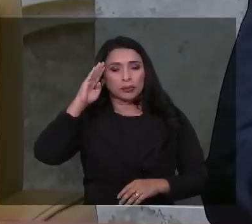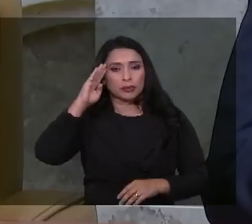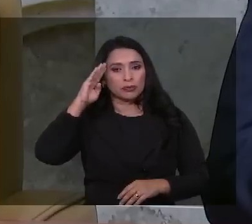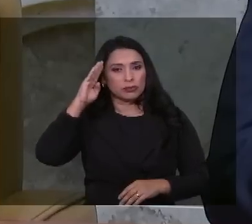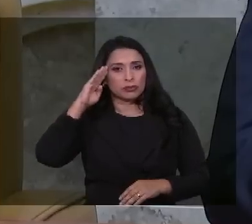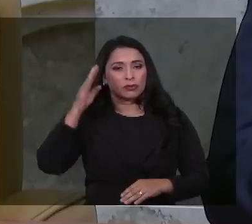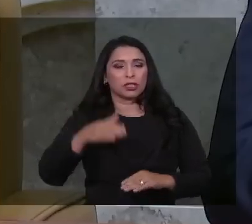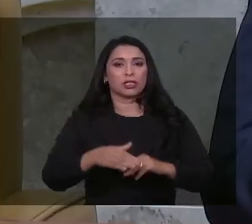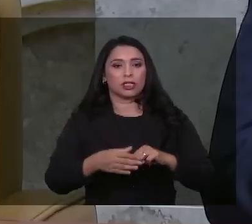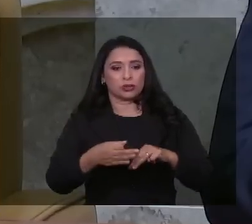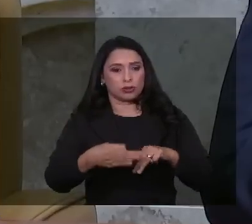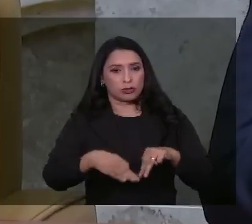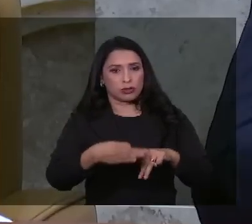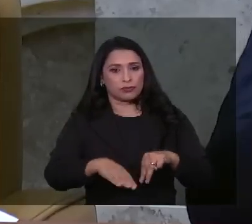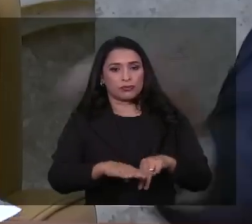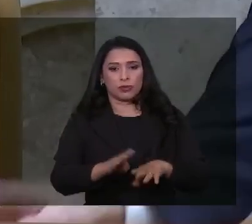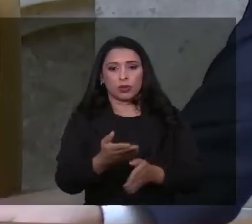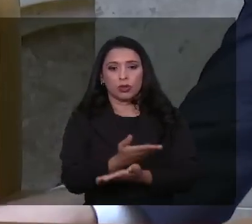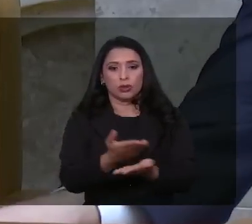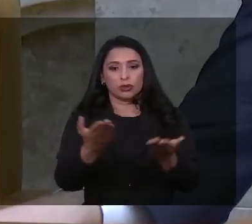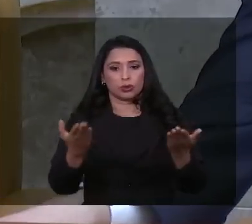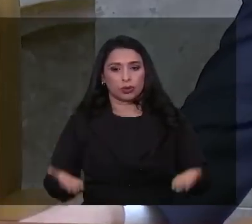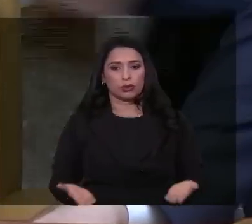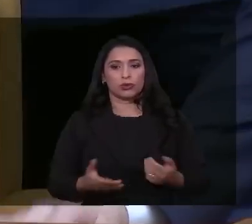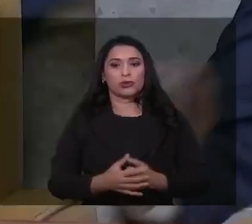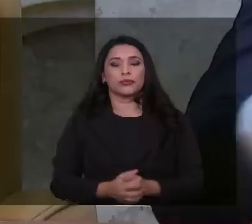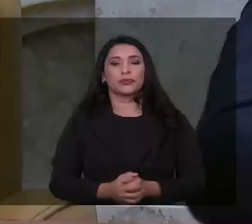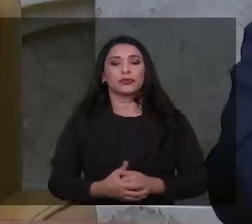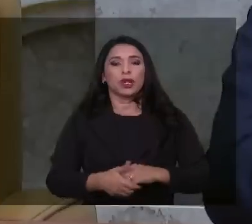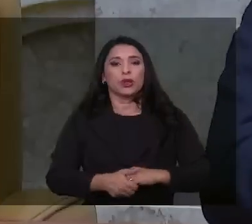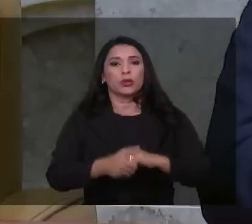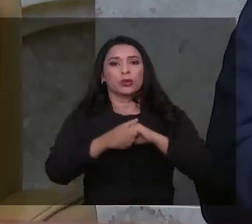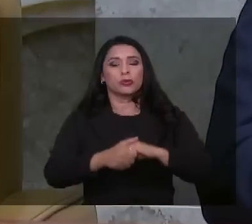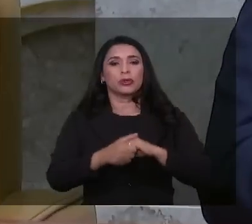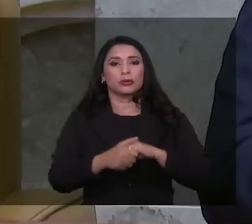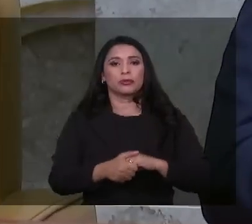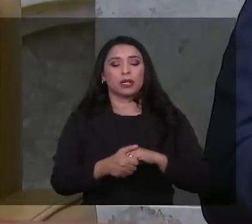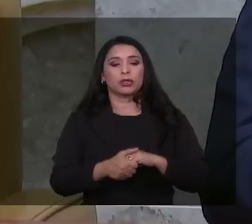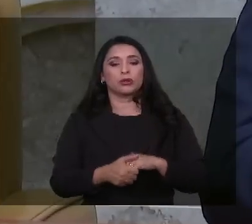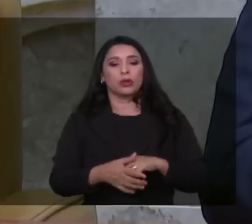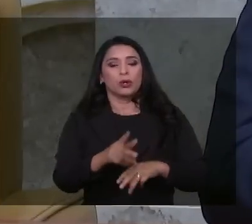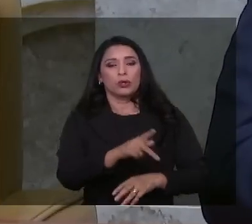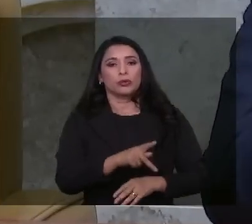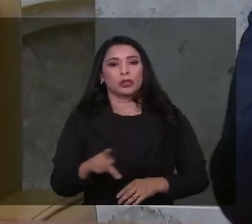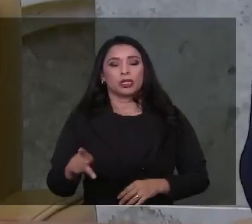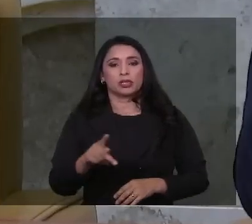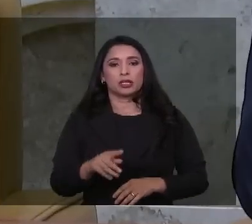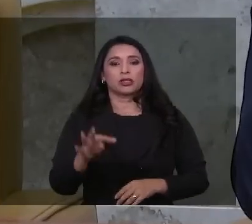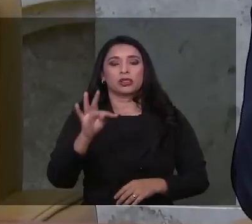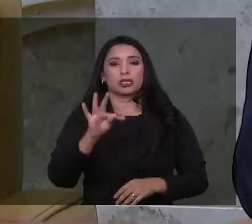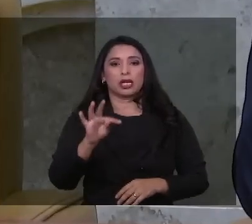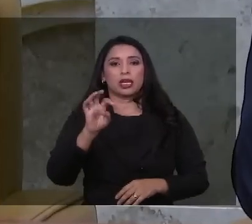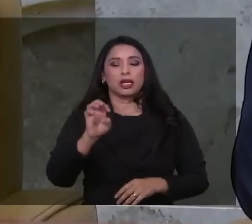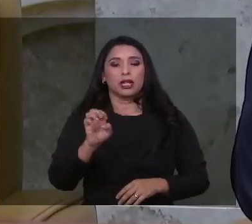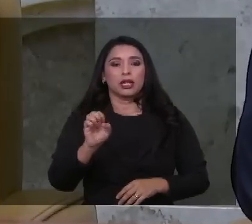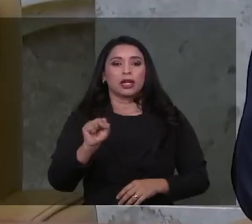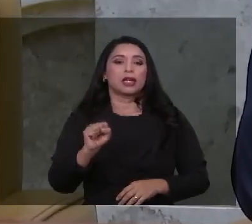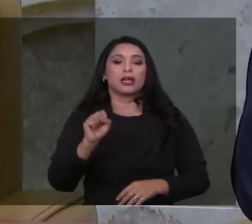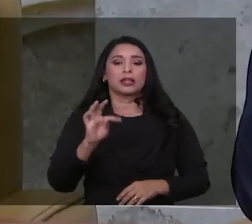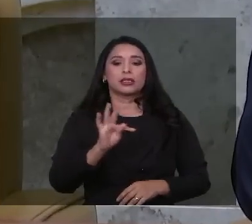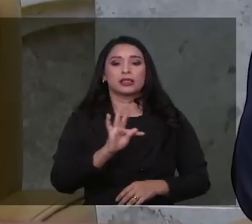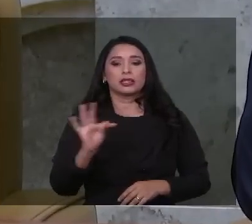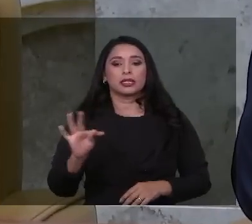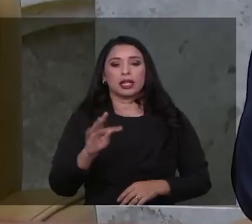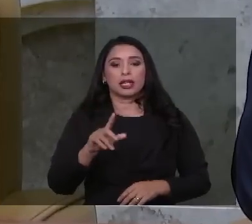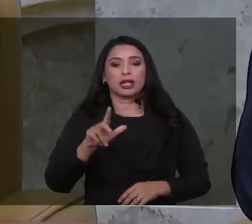do STM. O senhor presidente do Tribunal Superior do Trabalho, ministro Lélio Bentes